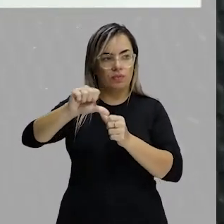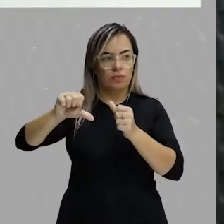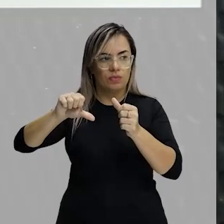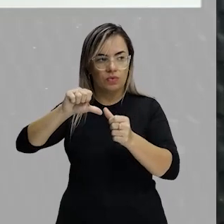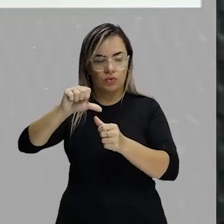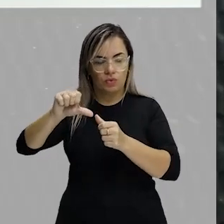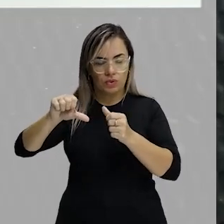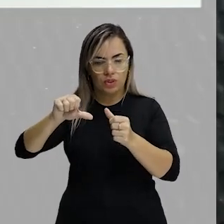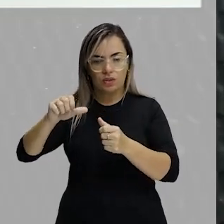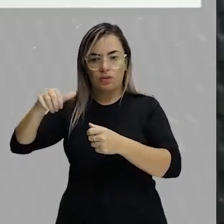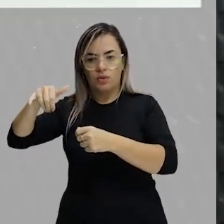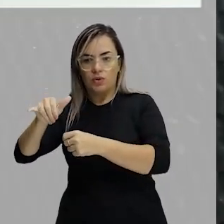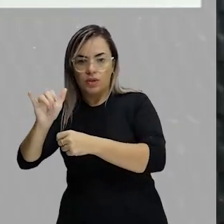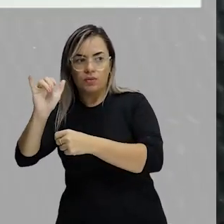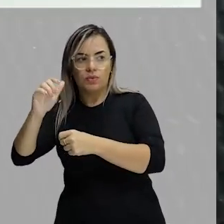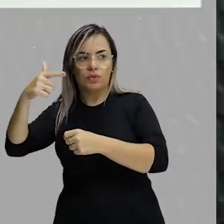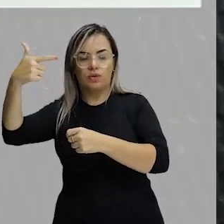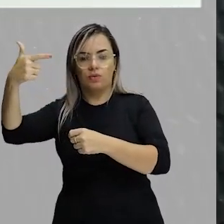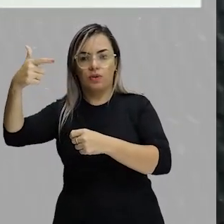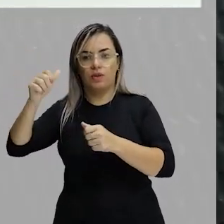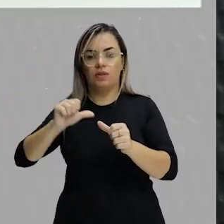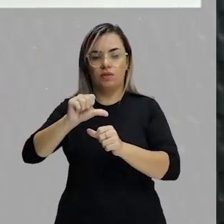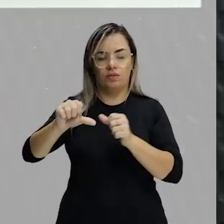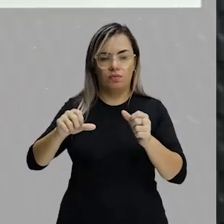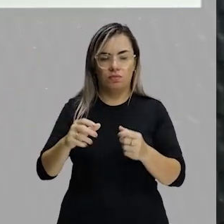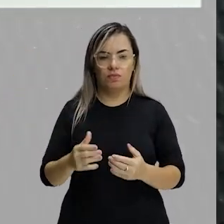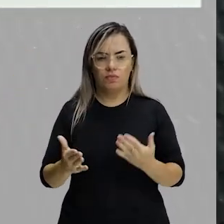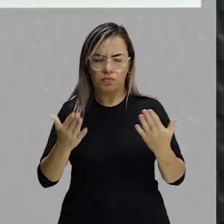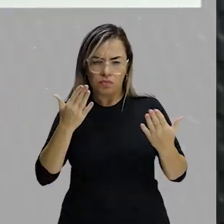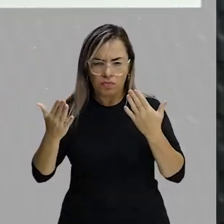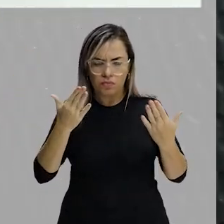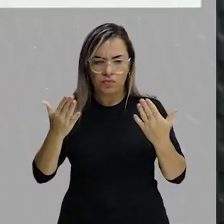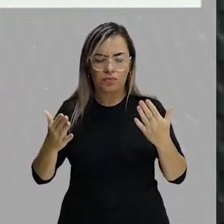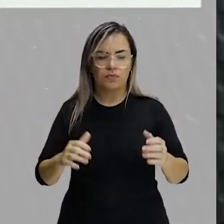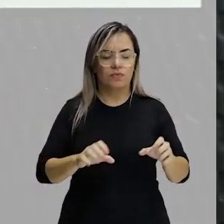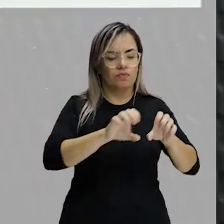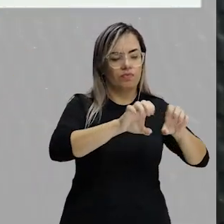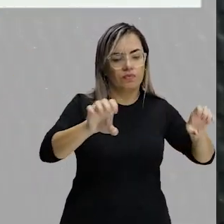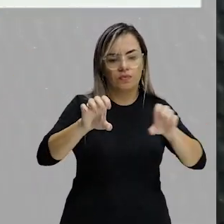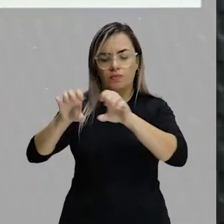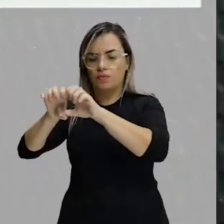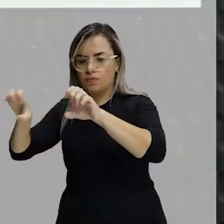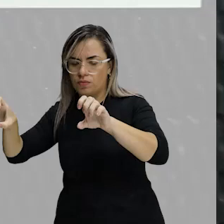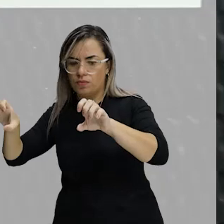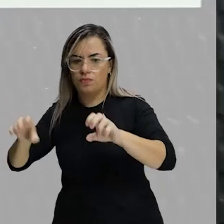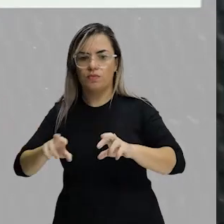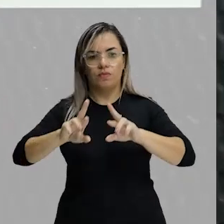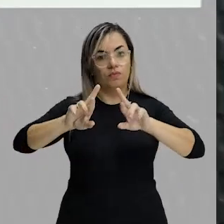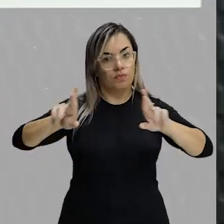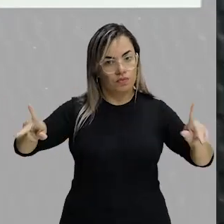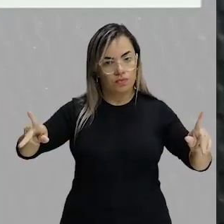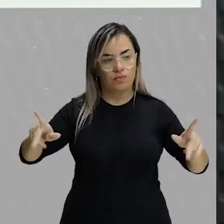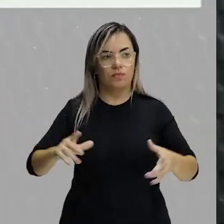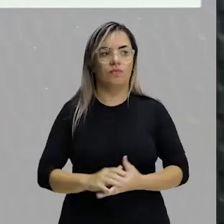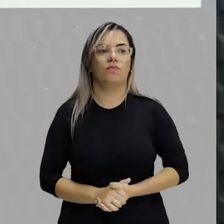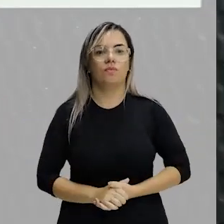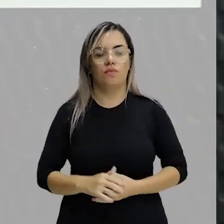y. Certinho, turma? Então, essa é a equação. Lembrando sempre que esse